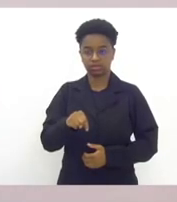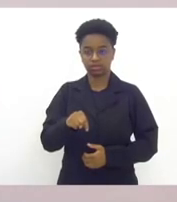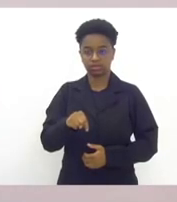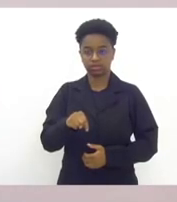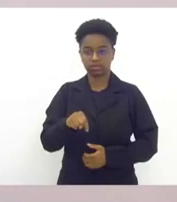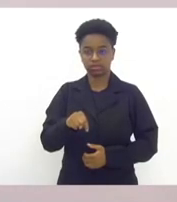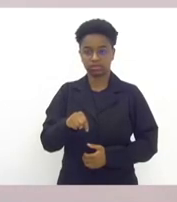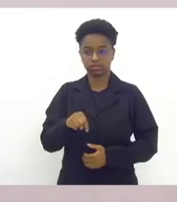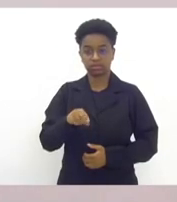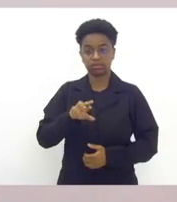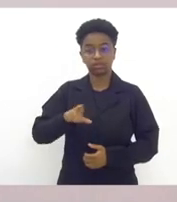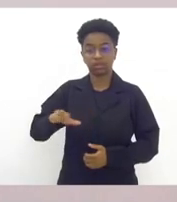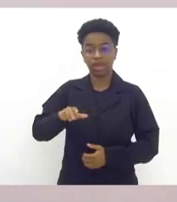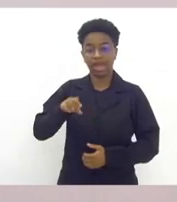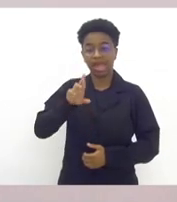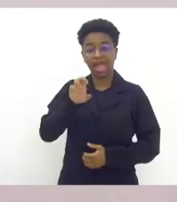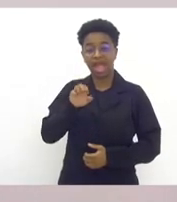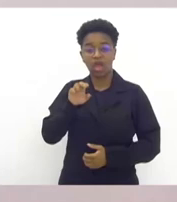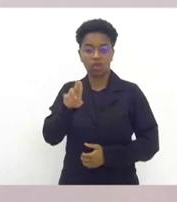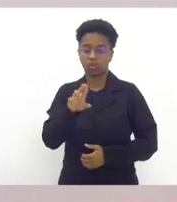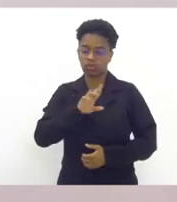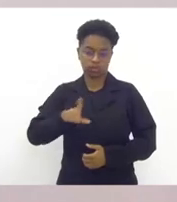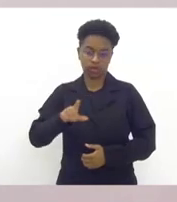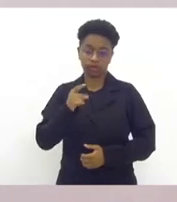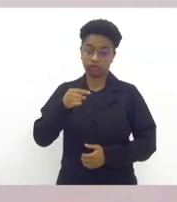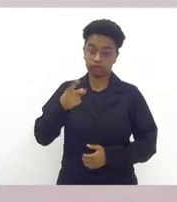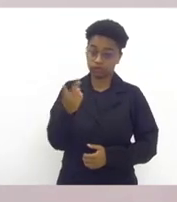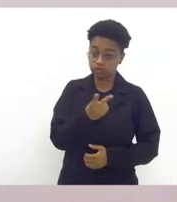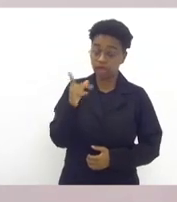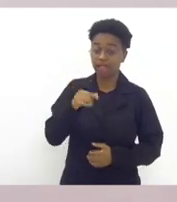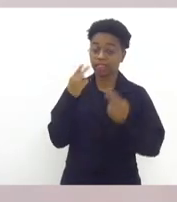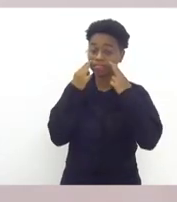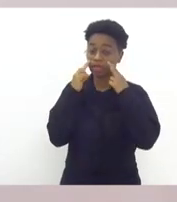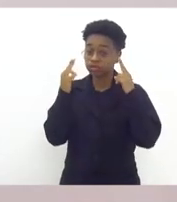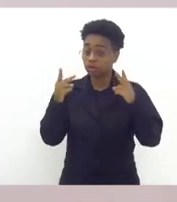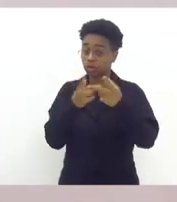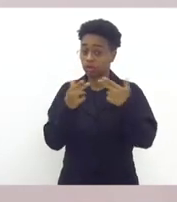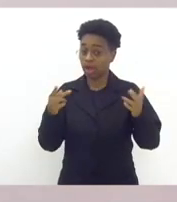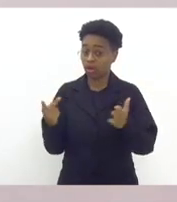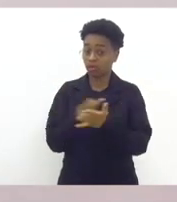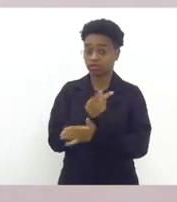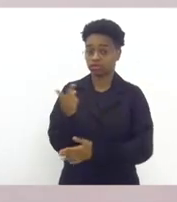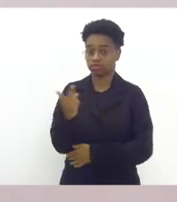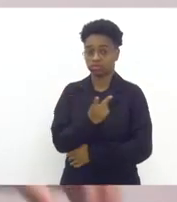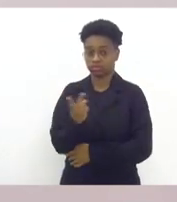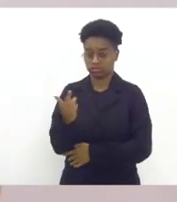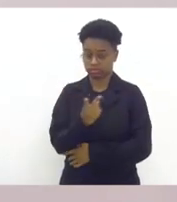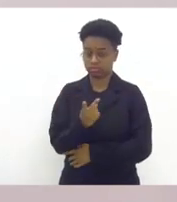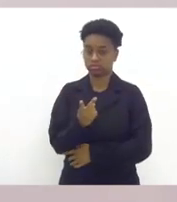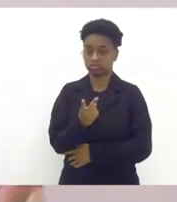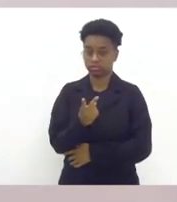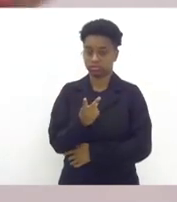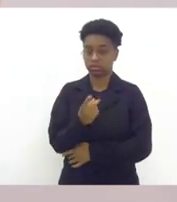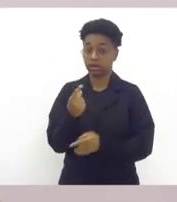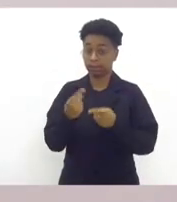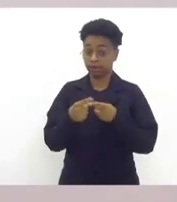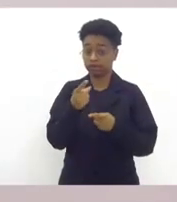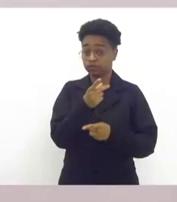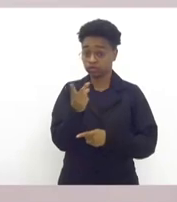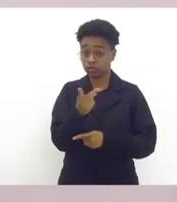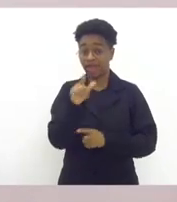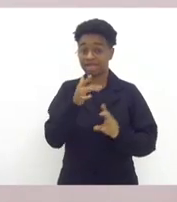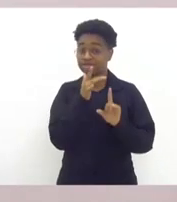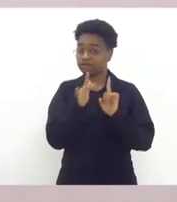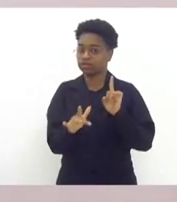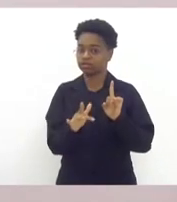de sei lá, réus. Vocês são testemunhas de uma situação que ocorreu com vocês, onde vocês foram